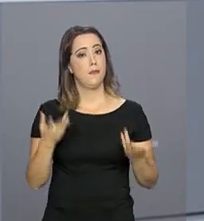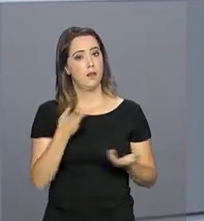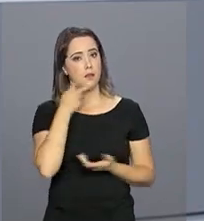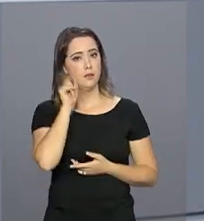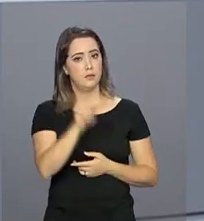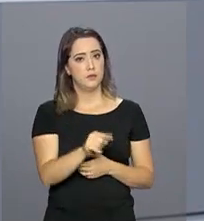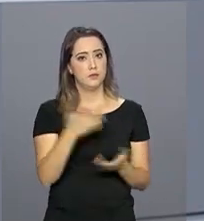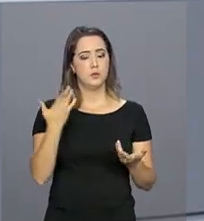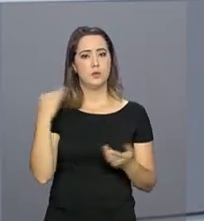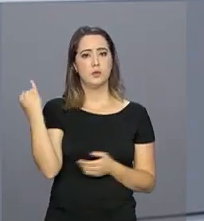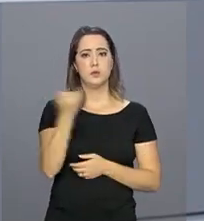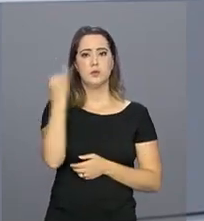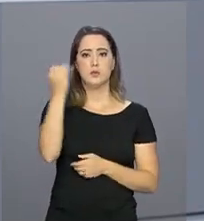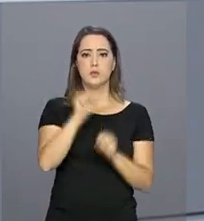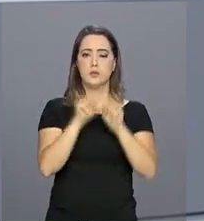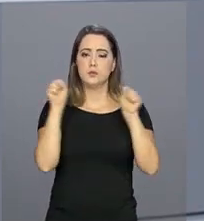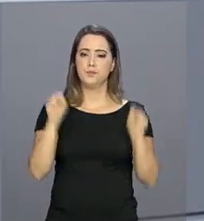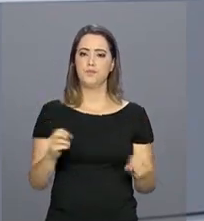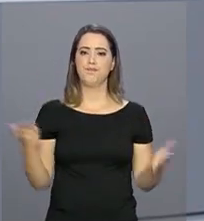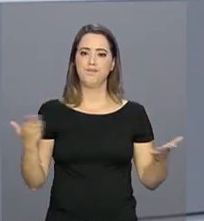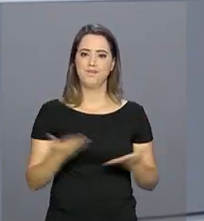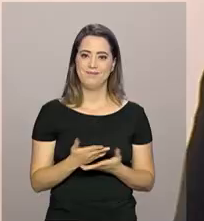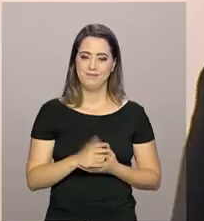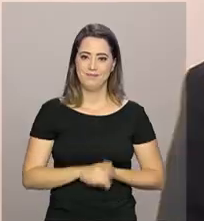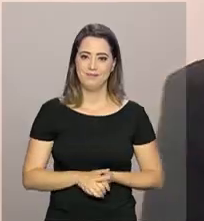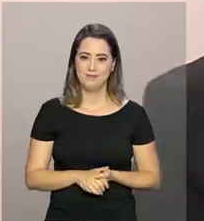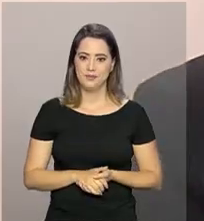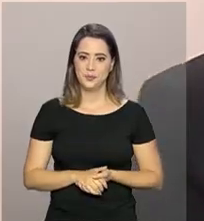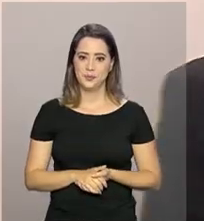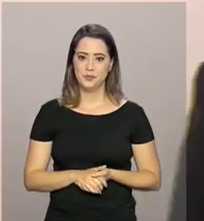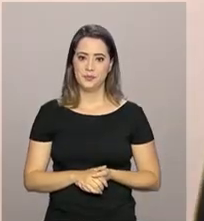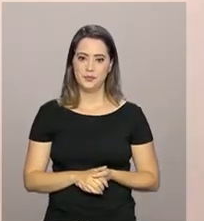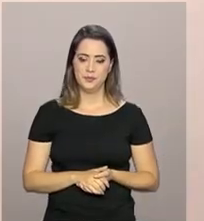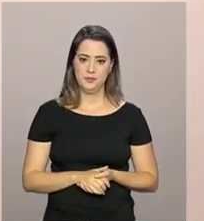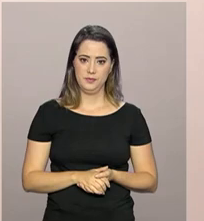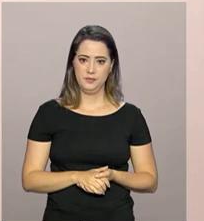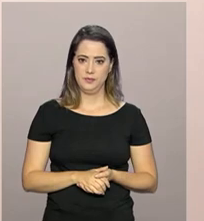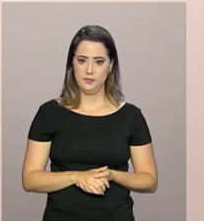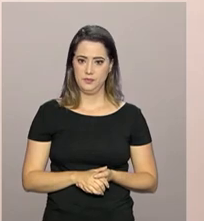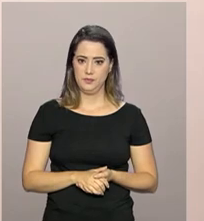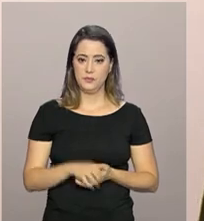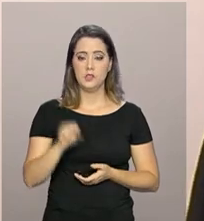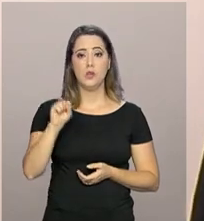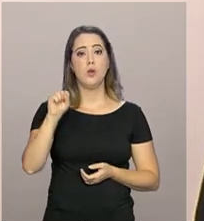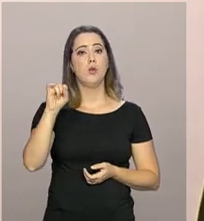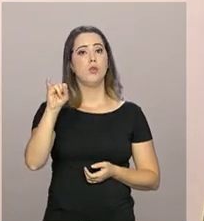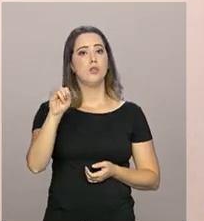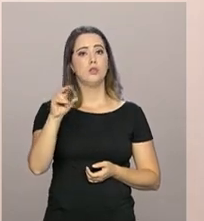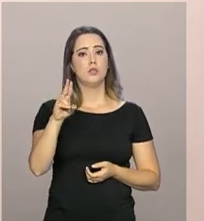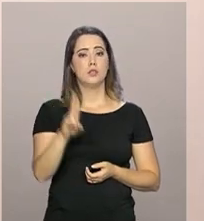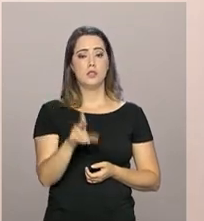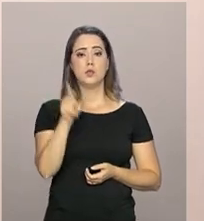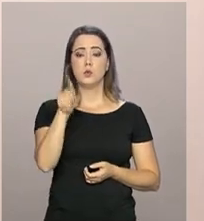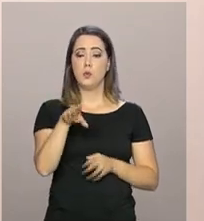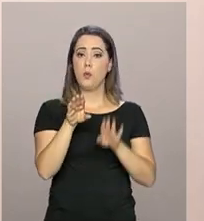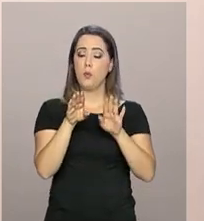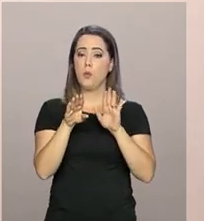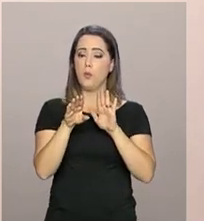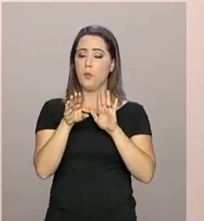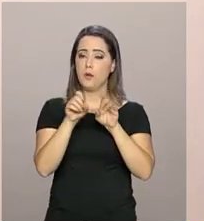comentou sobre a importância do sistema hoje o sul é um programa que permite estudante